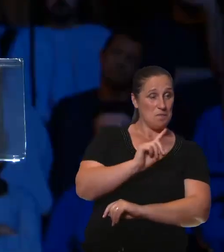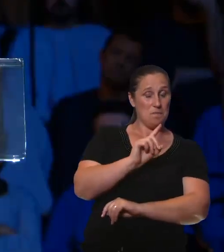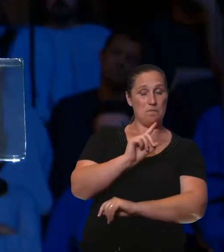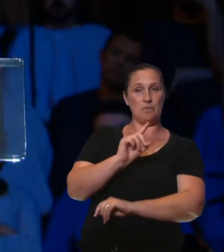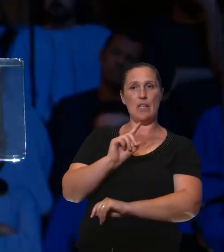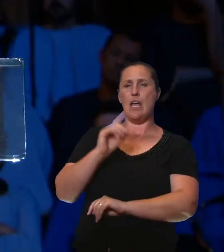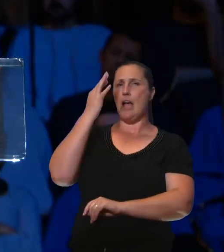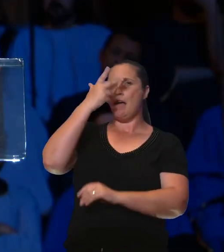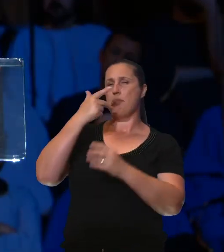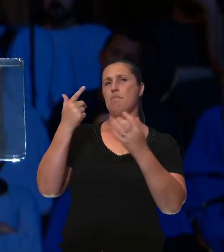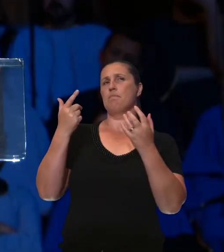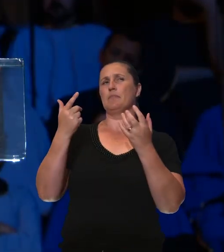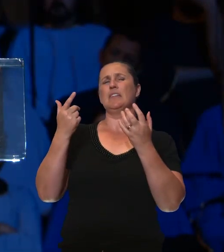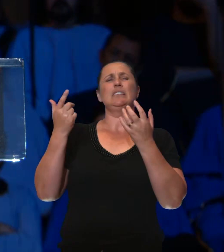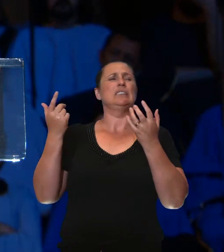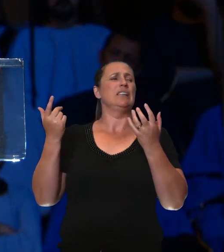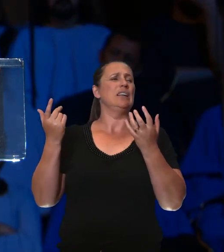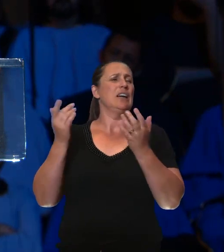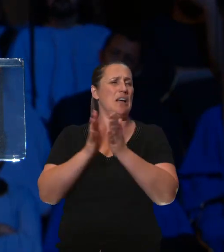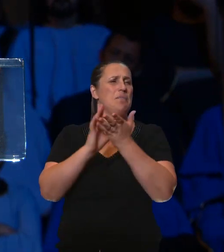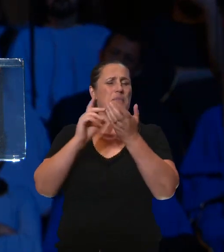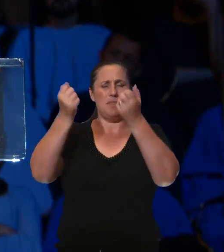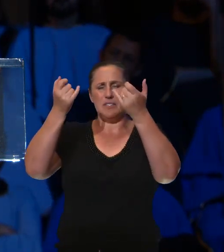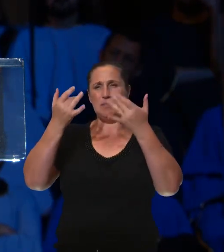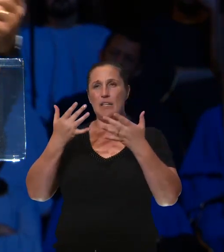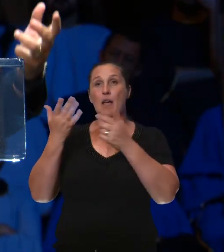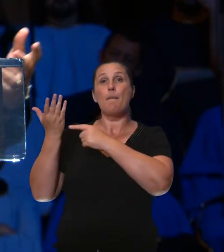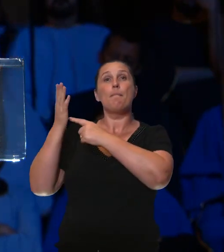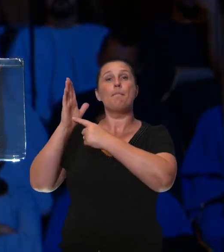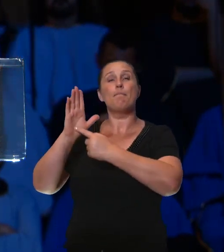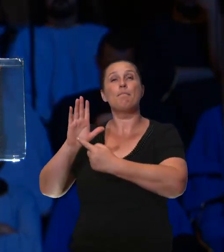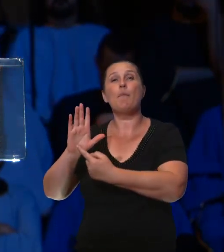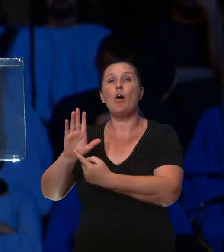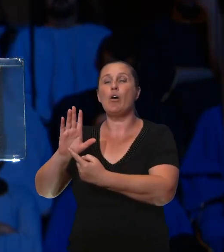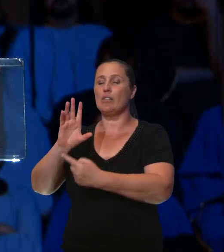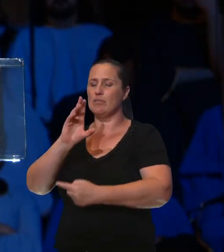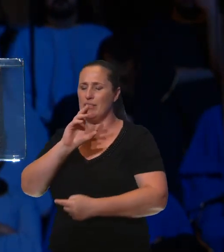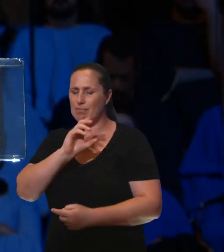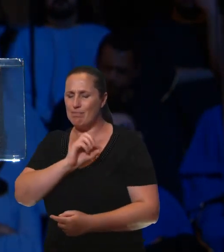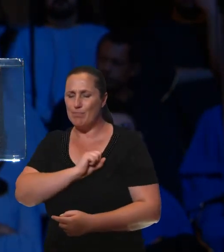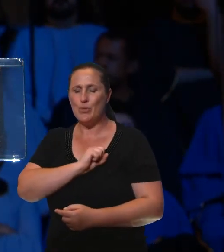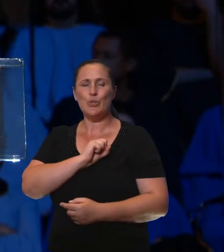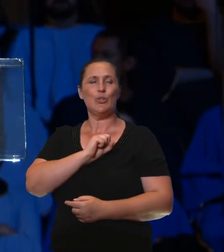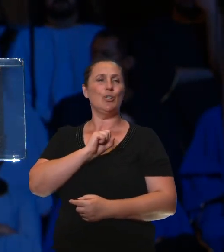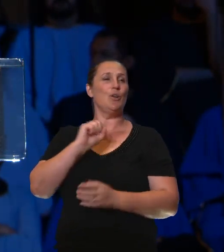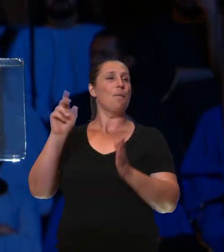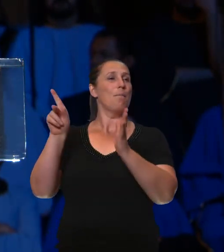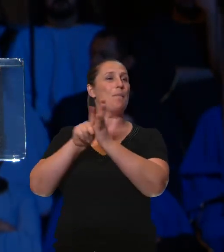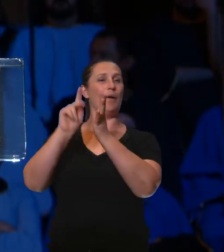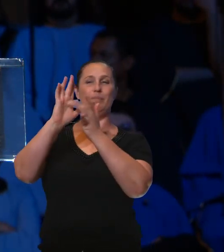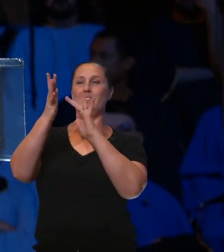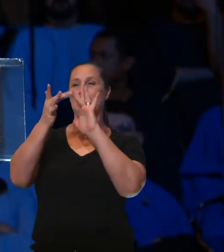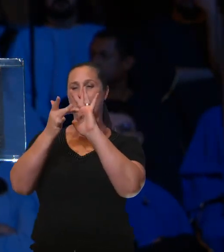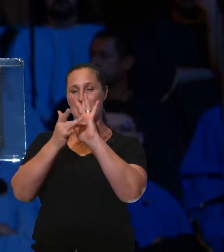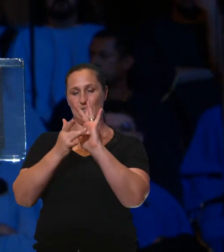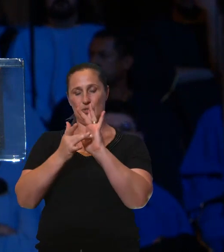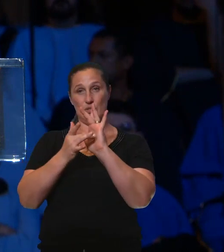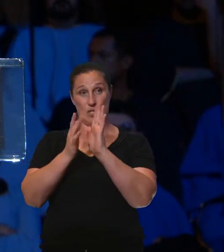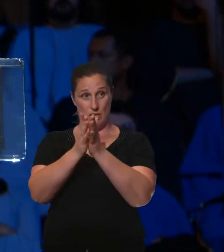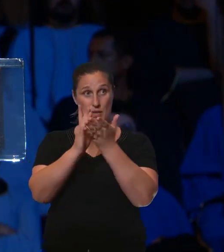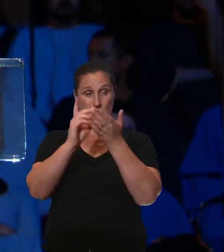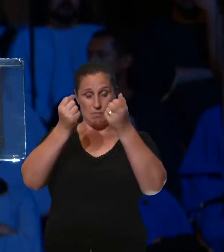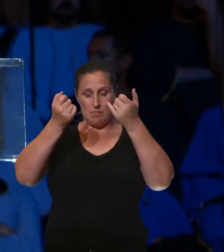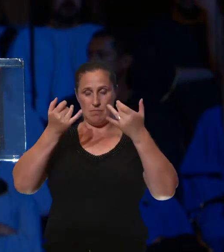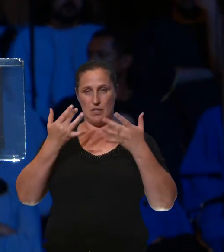lindas que demonstram a divindade, o amor, o quebrantamento do nosso Senhor Jesus. A Bíblia diz